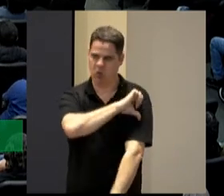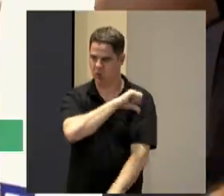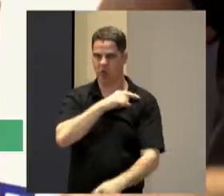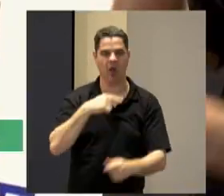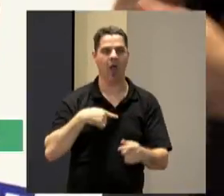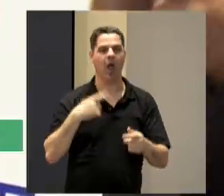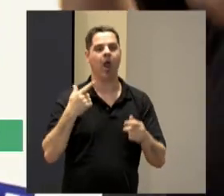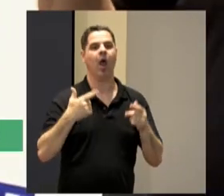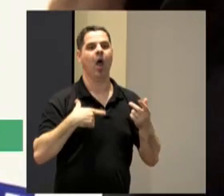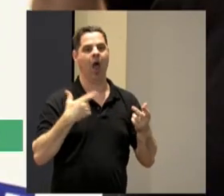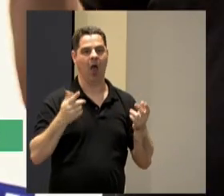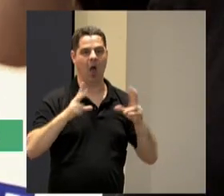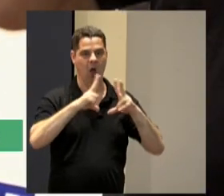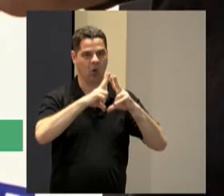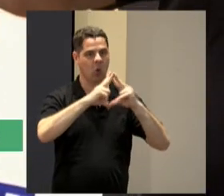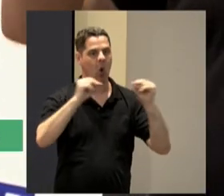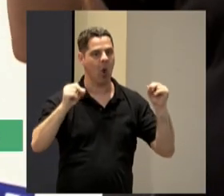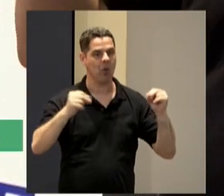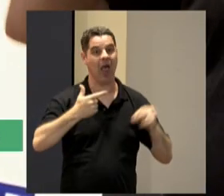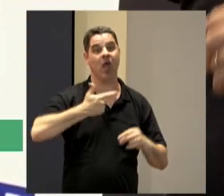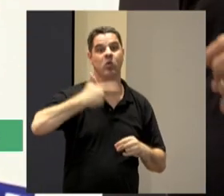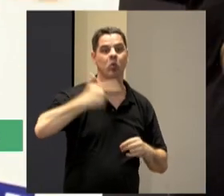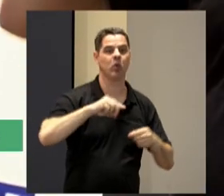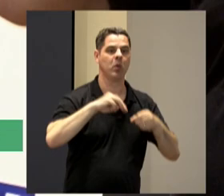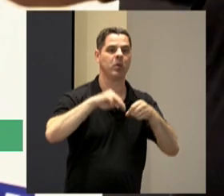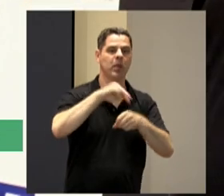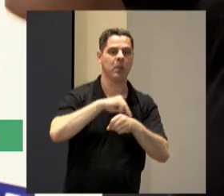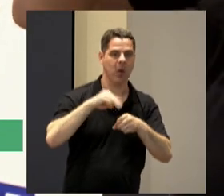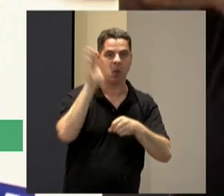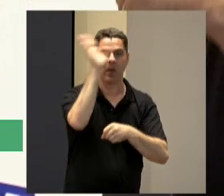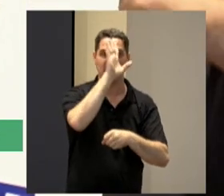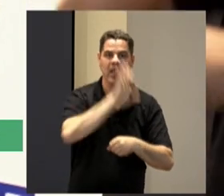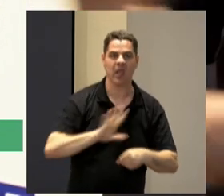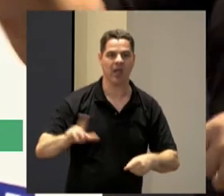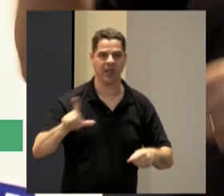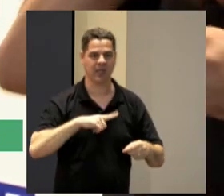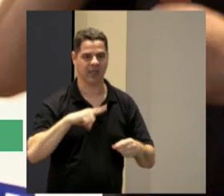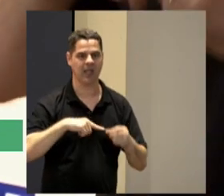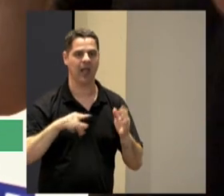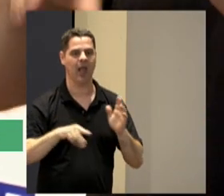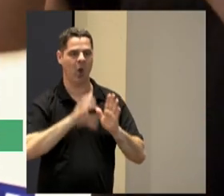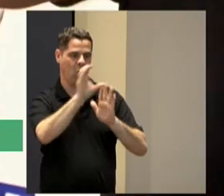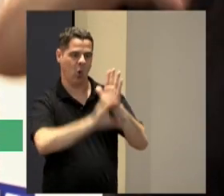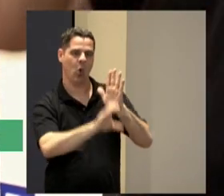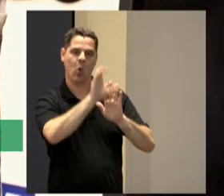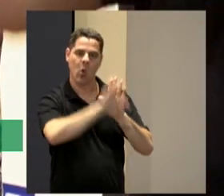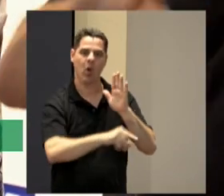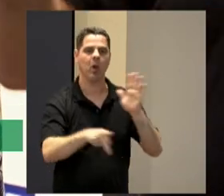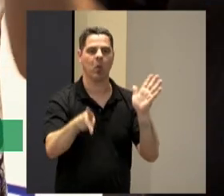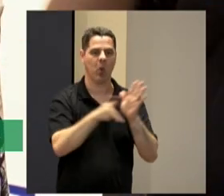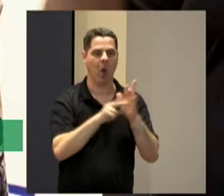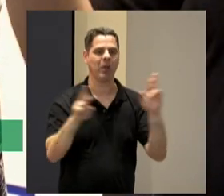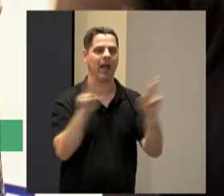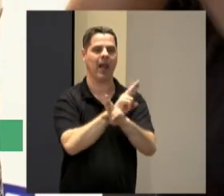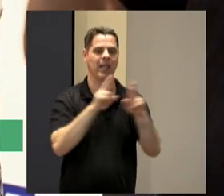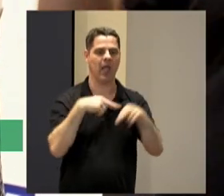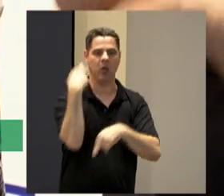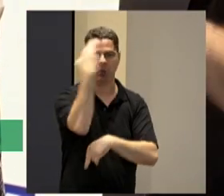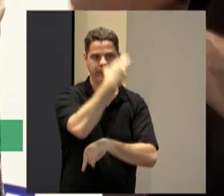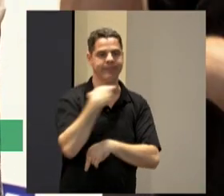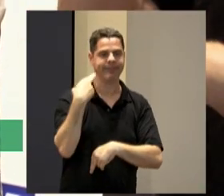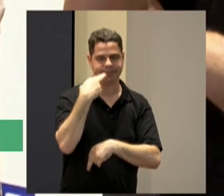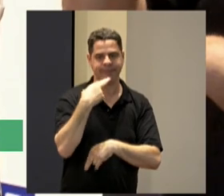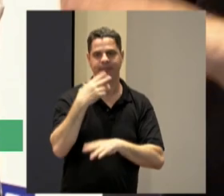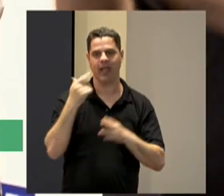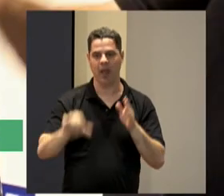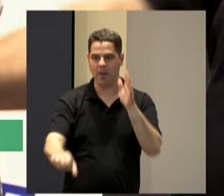é o segundo município brasileiro a ter uma matriz curricular da educação das relações étnico-raciais.